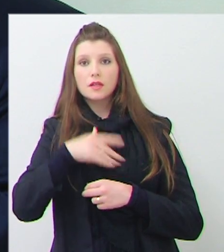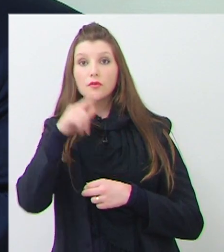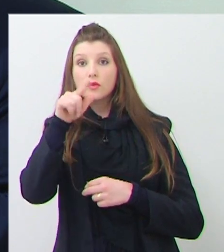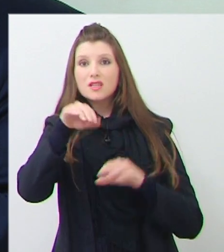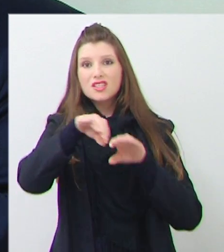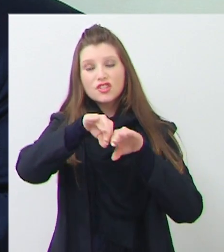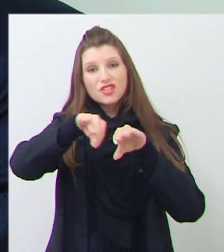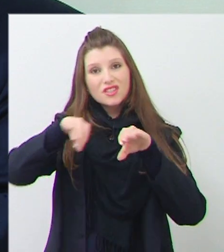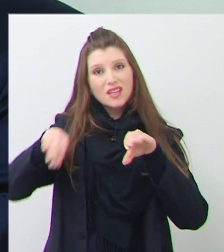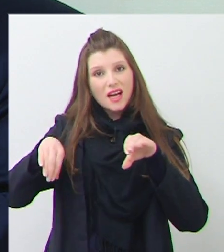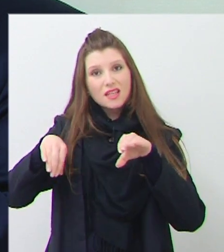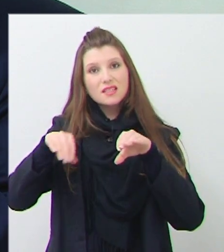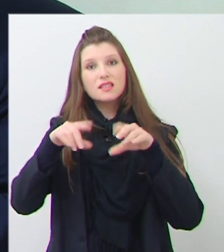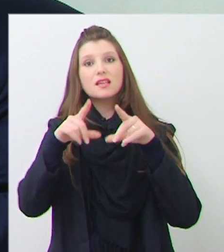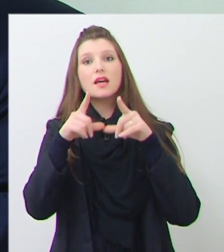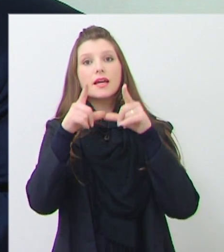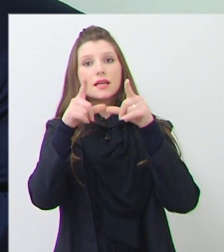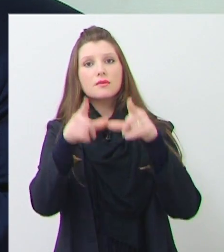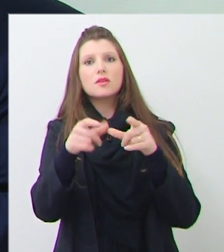o requerimento